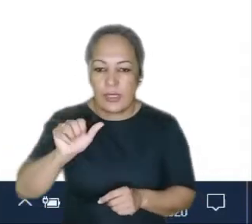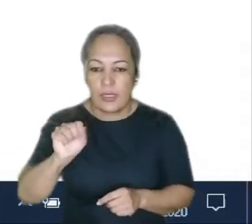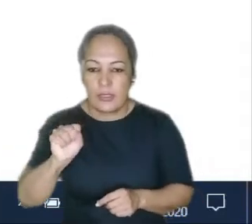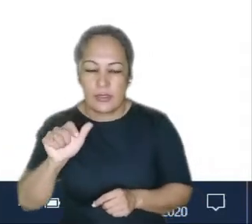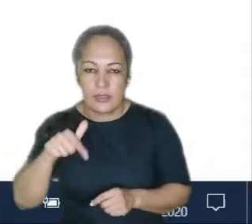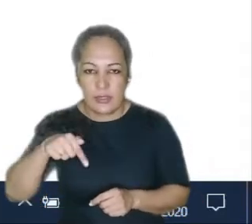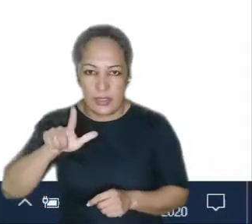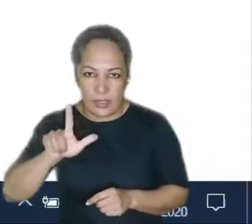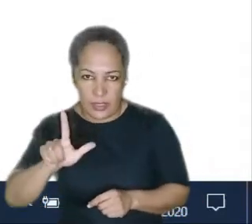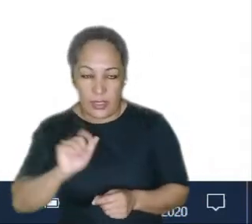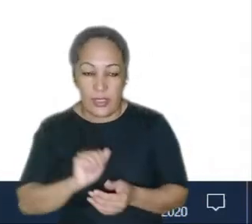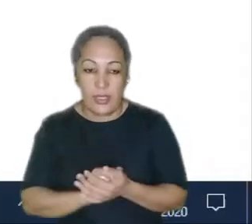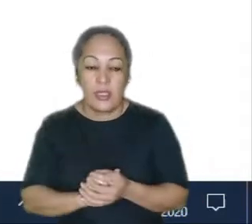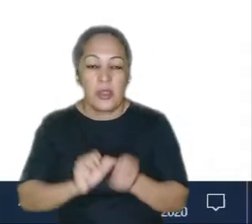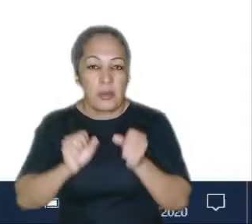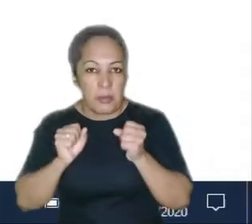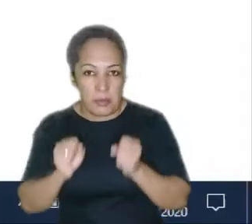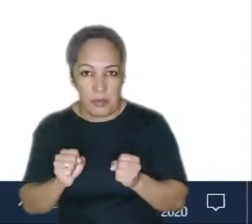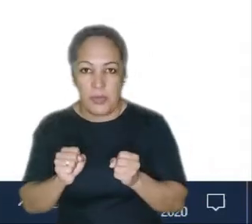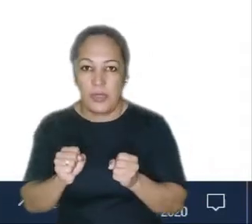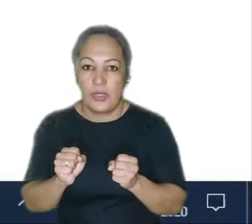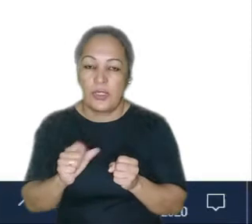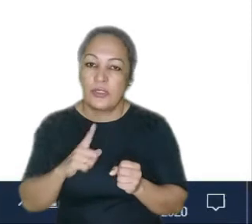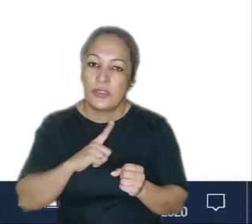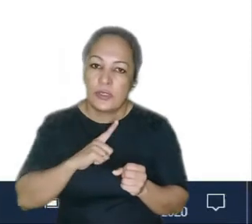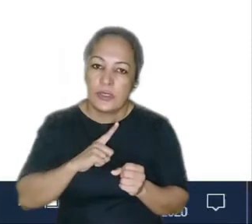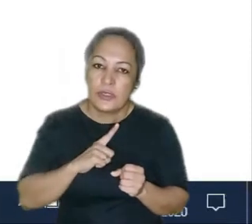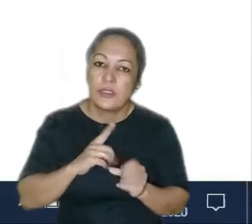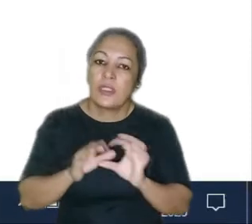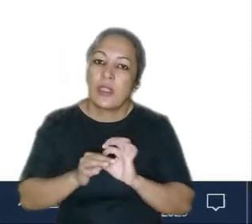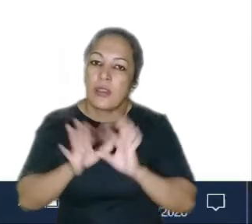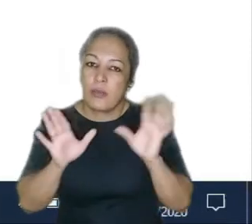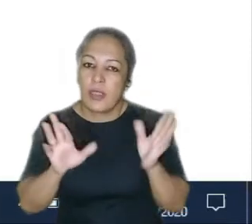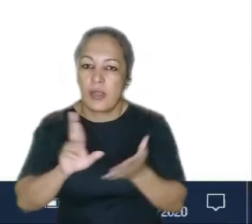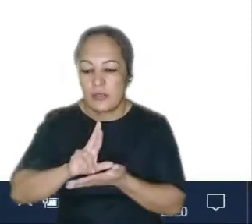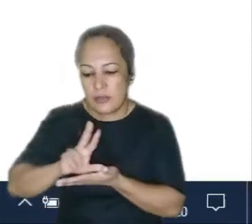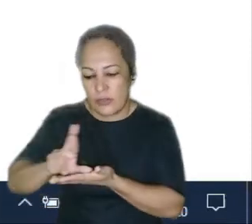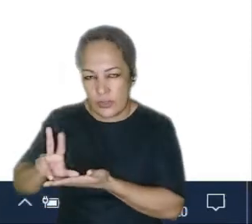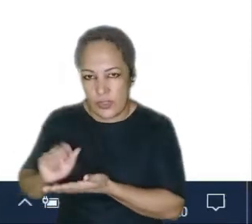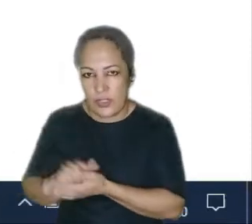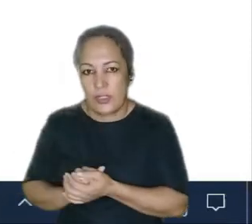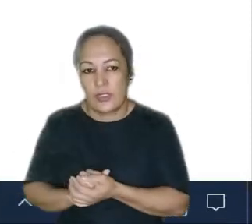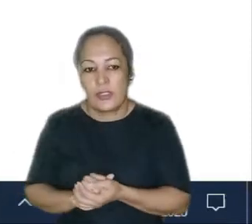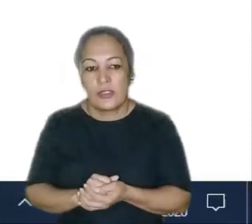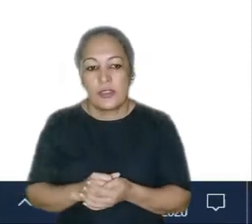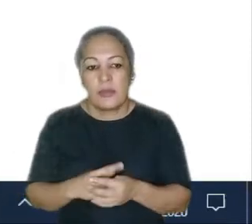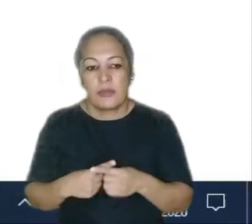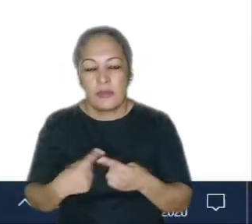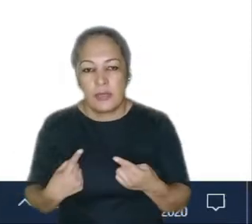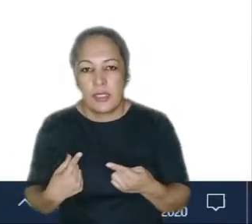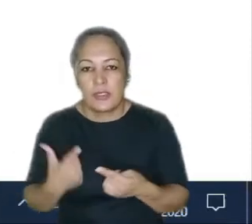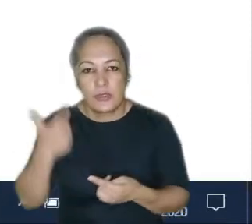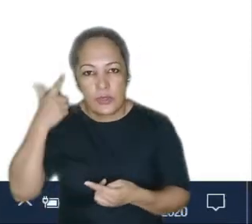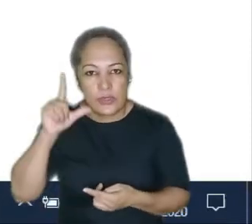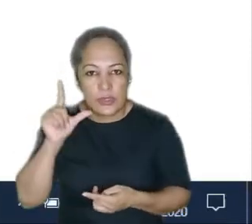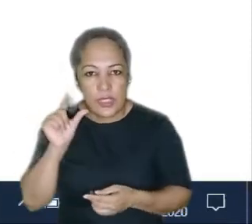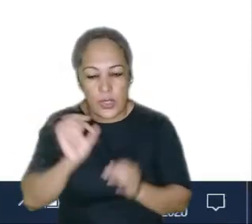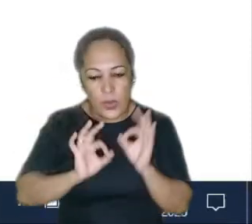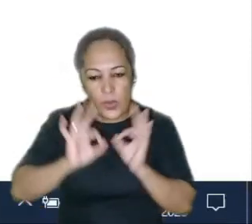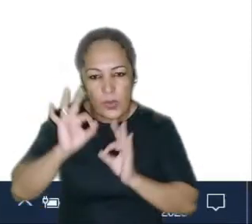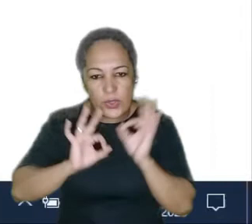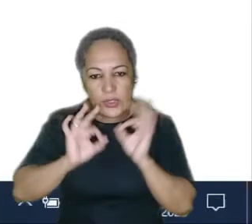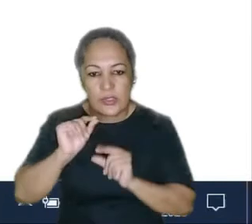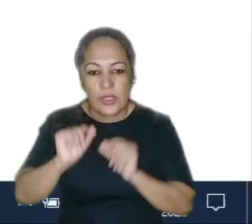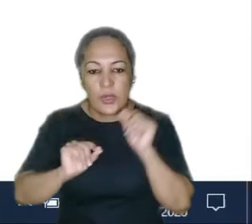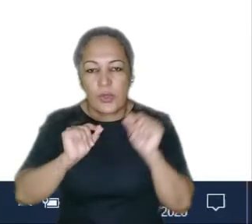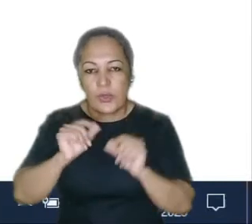ele pode ter permissões diferentes. O root acessa tudo, só que você consegue delimitar o que esses usuários novos acessam